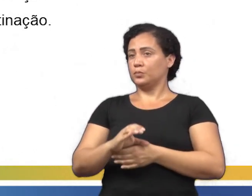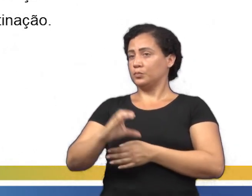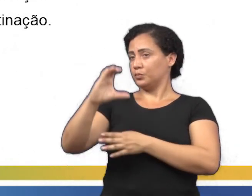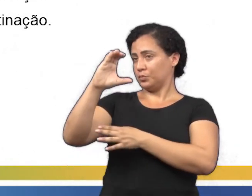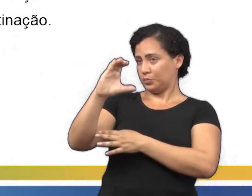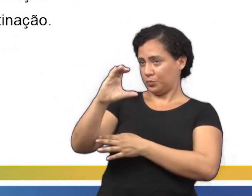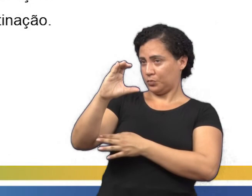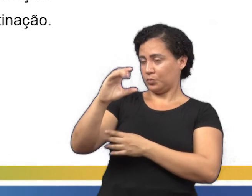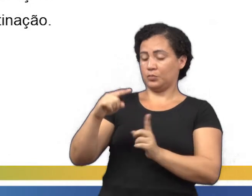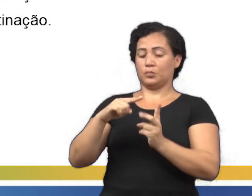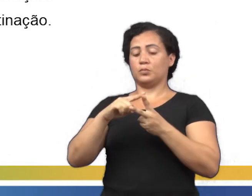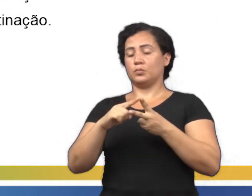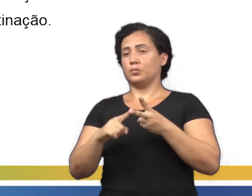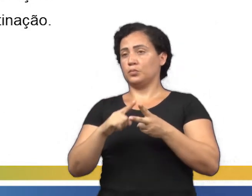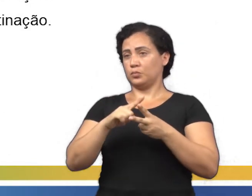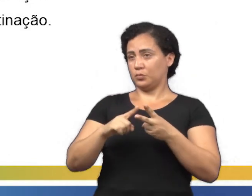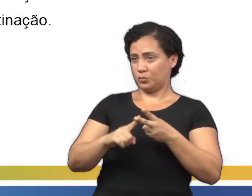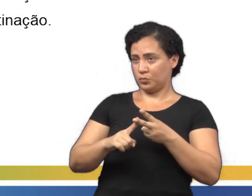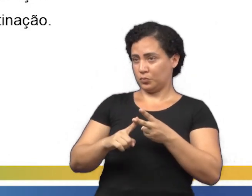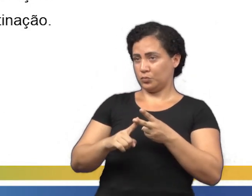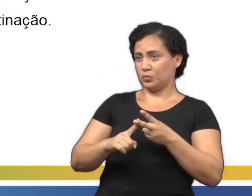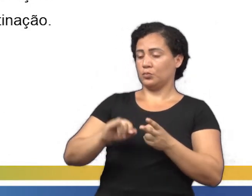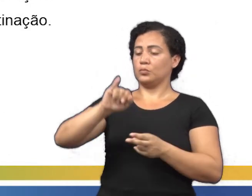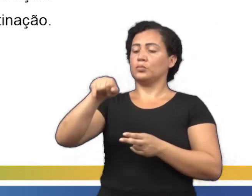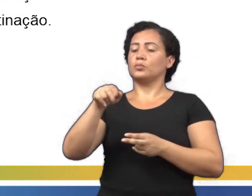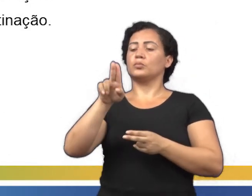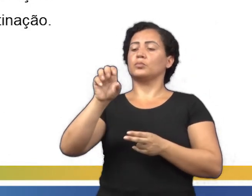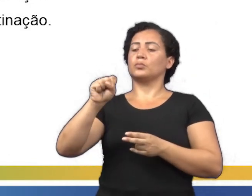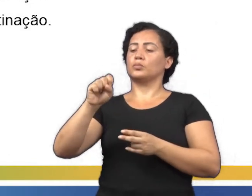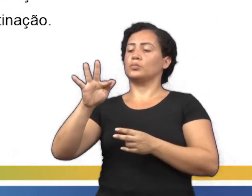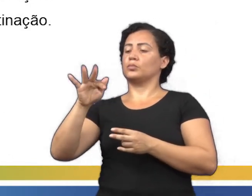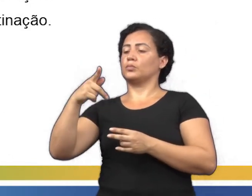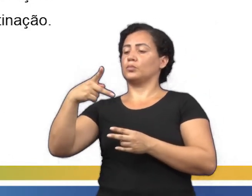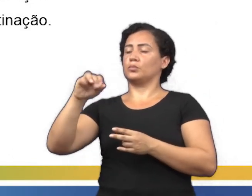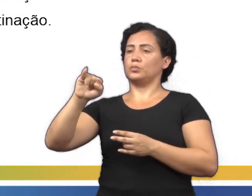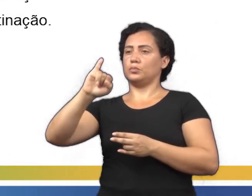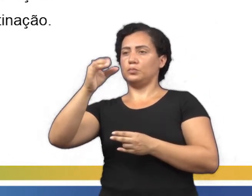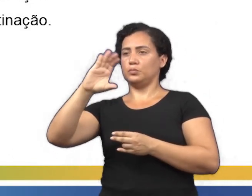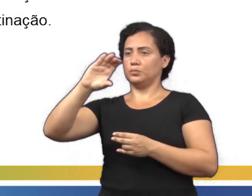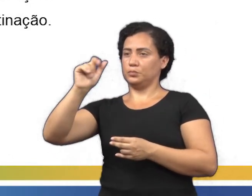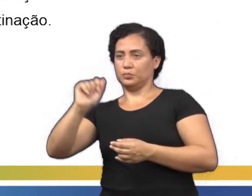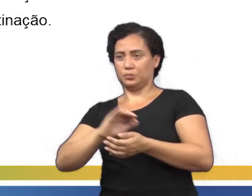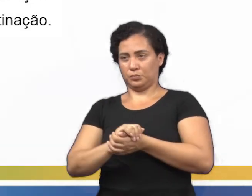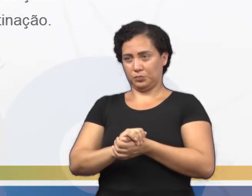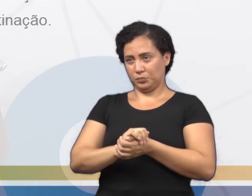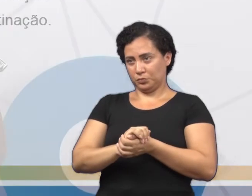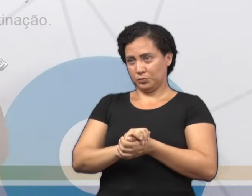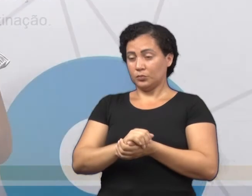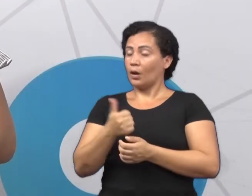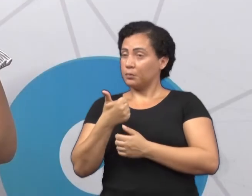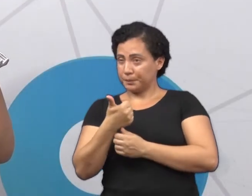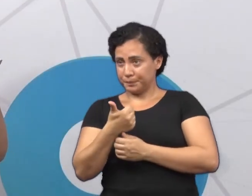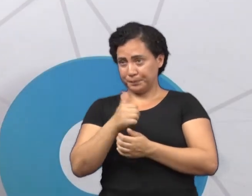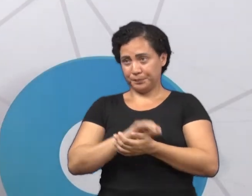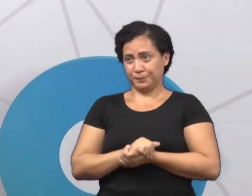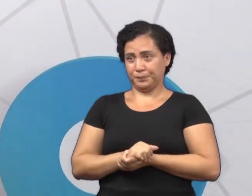elementos formados por justaposição, porque eu juntei as palavras e ela não sofreu alteração. Tudo